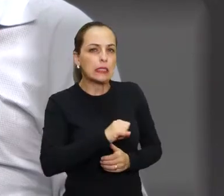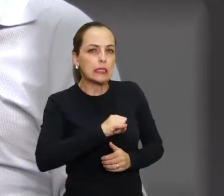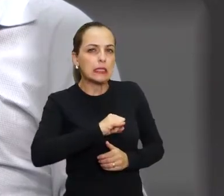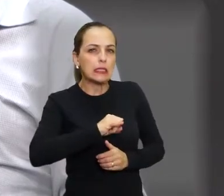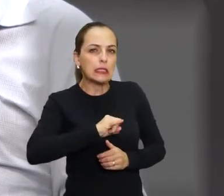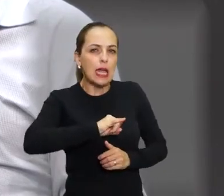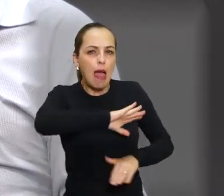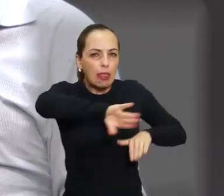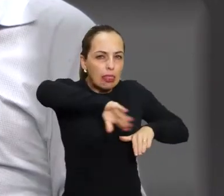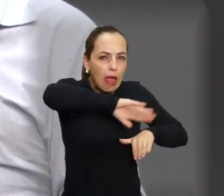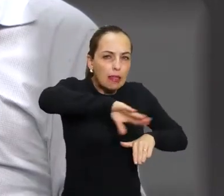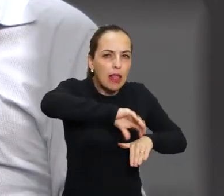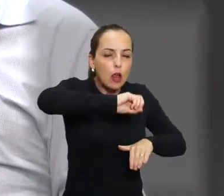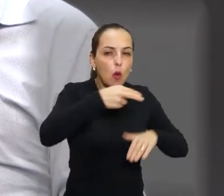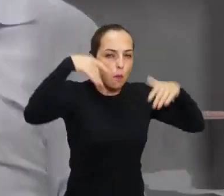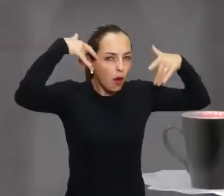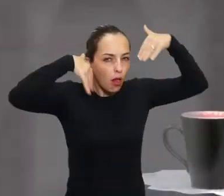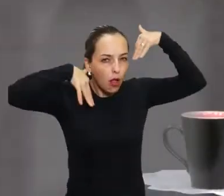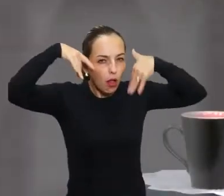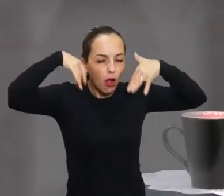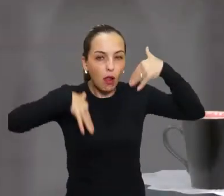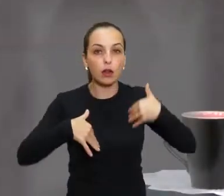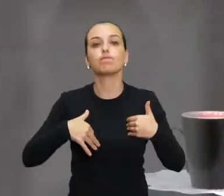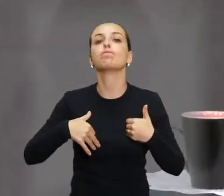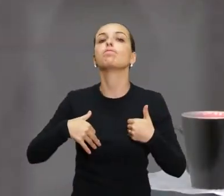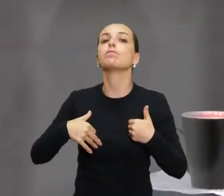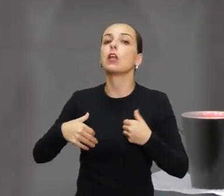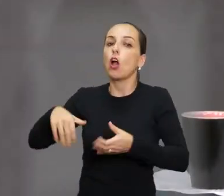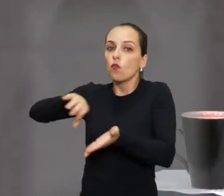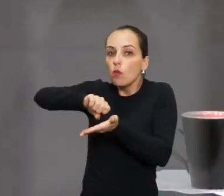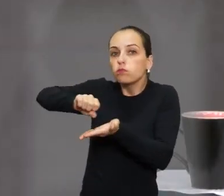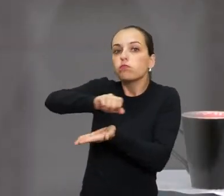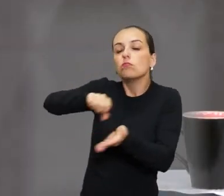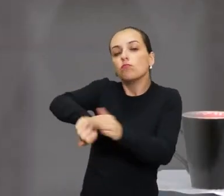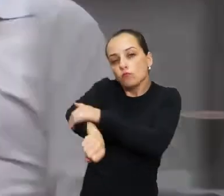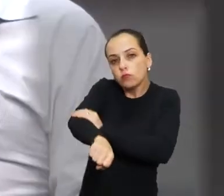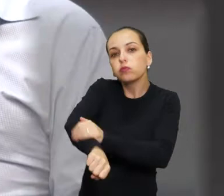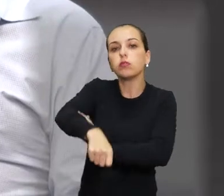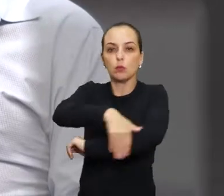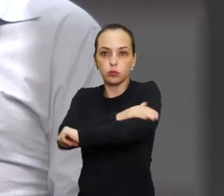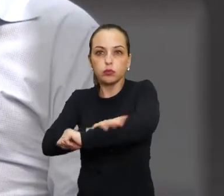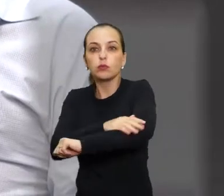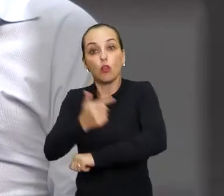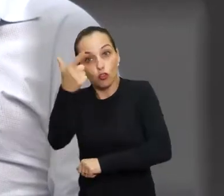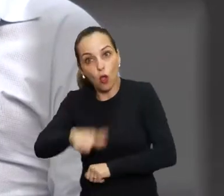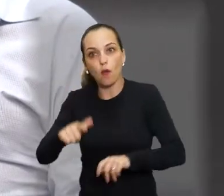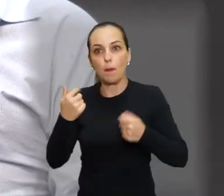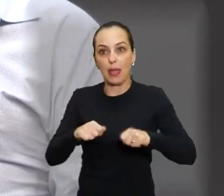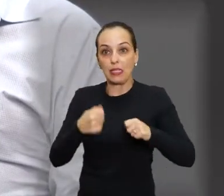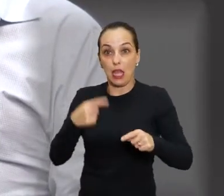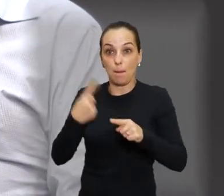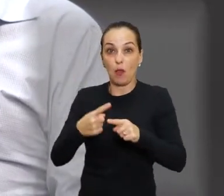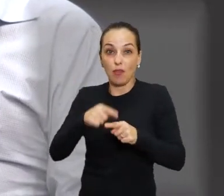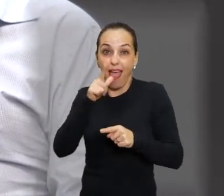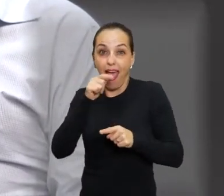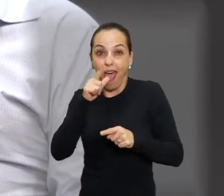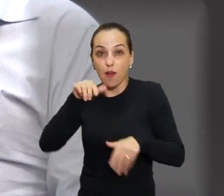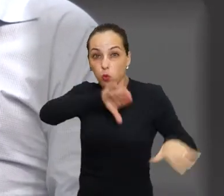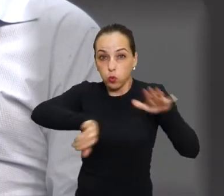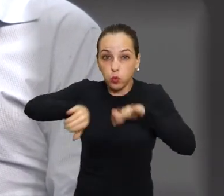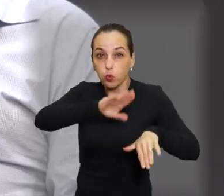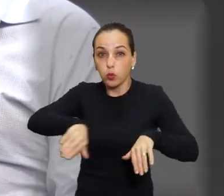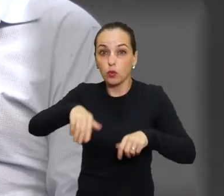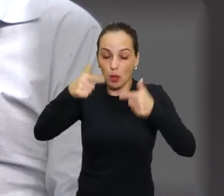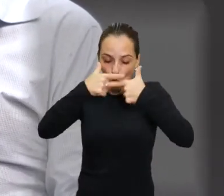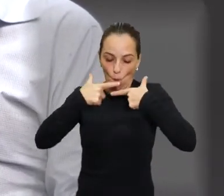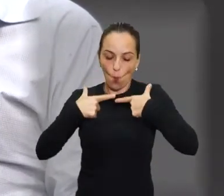áreas expostas. E quando entra na água ou transpira muito? O ideal é reaplicar após a entrada na água, porque a água tira. E